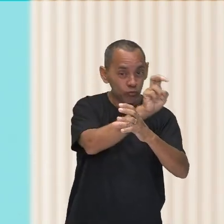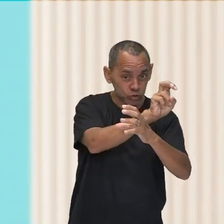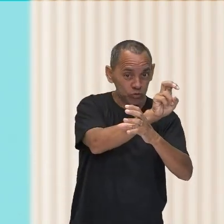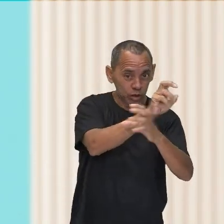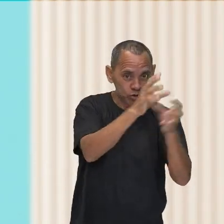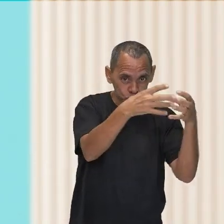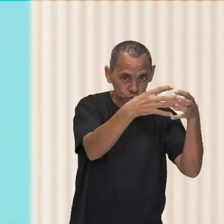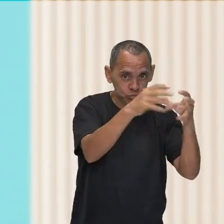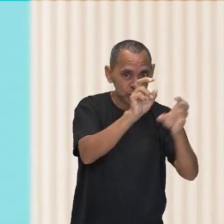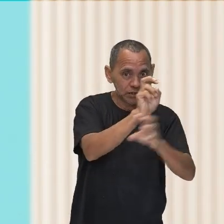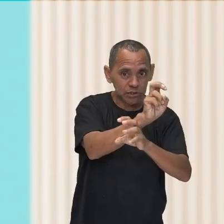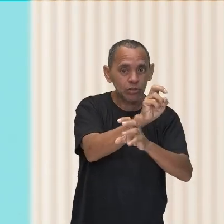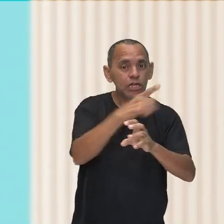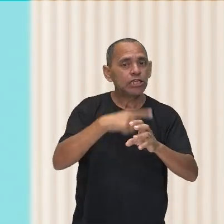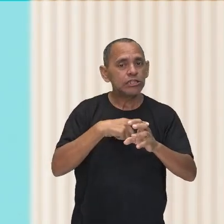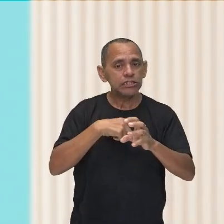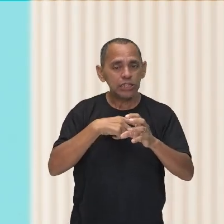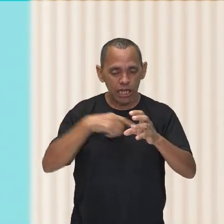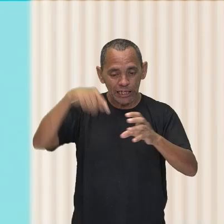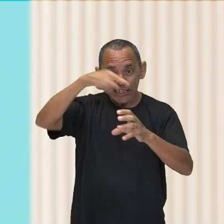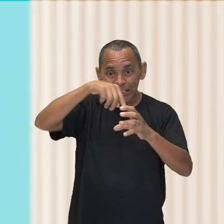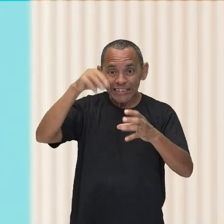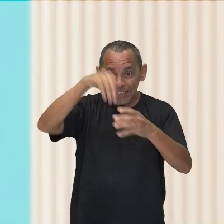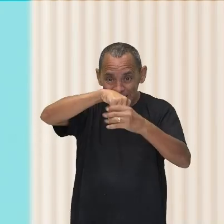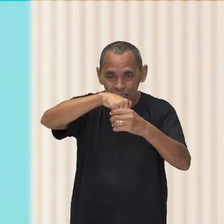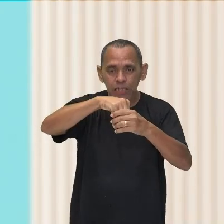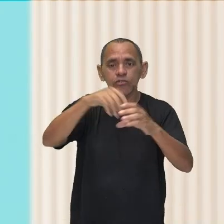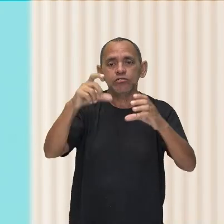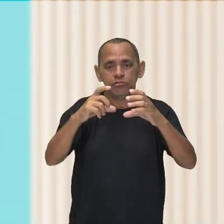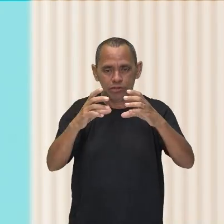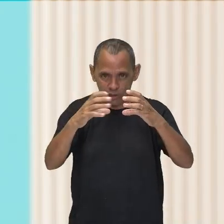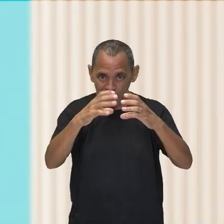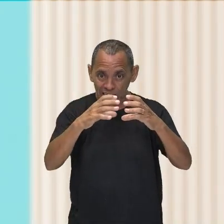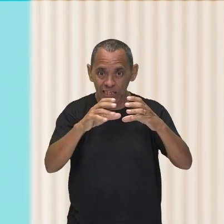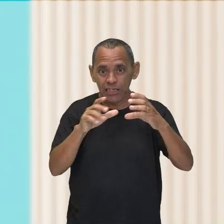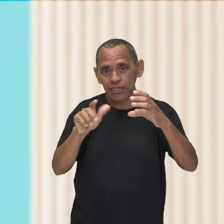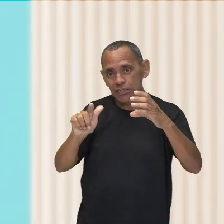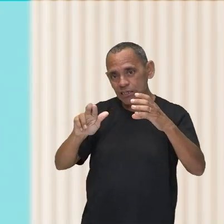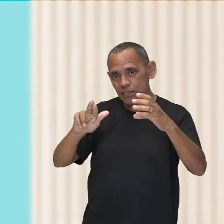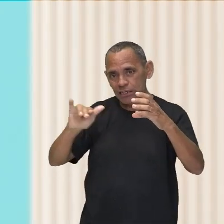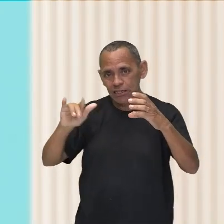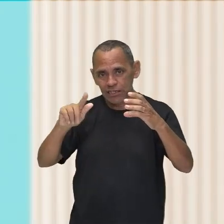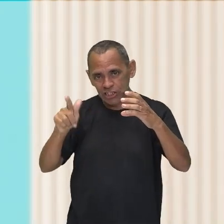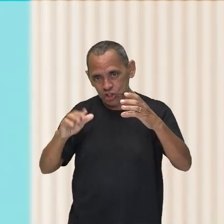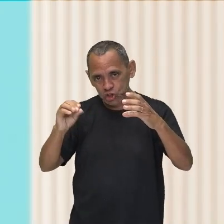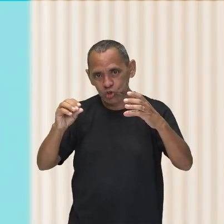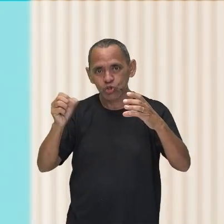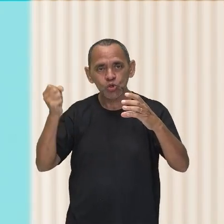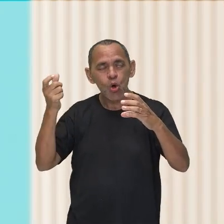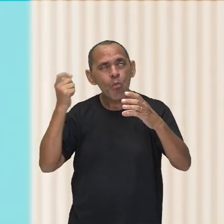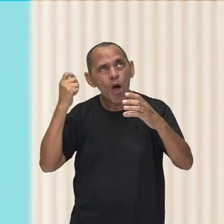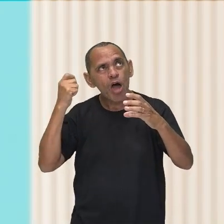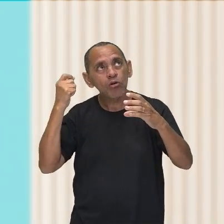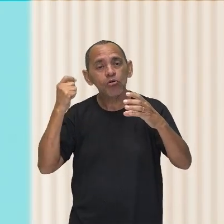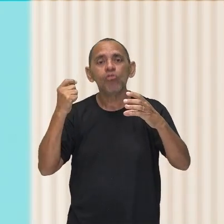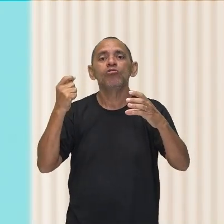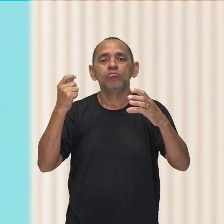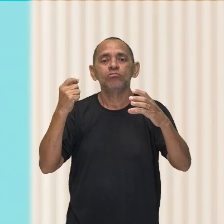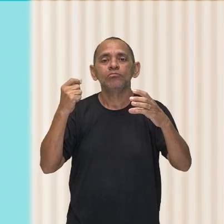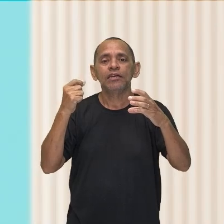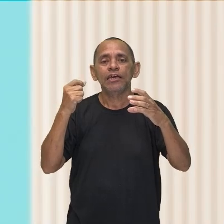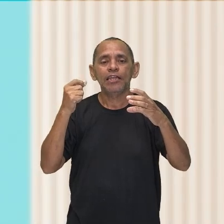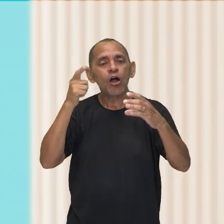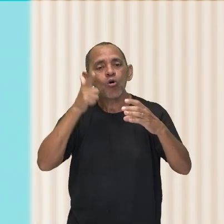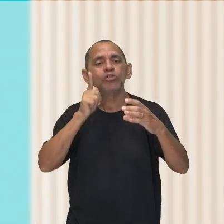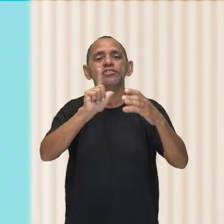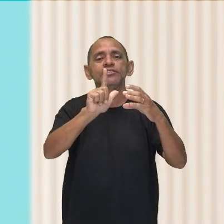dela que, ao ela rolar ou ser chutada, faz barulhos. E assim eles conseguem se guiar pelo